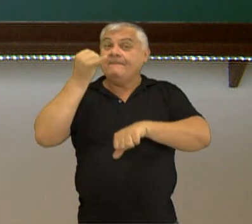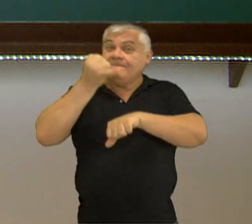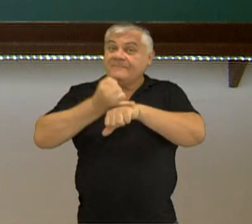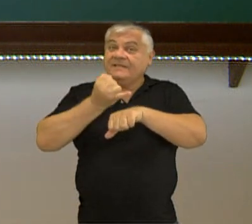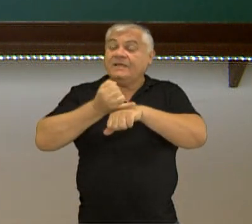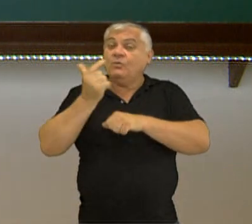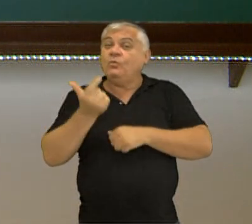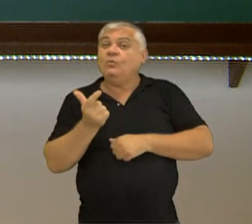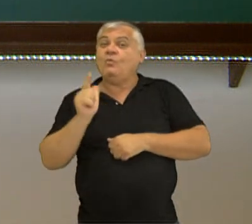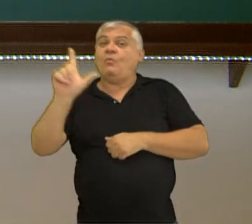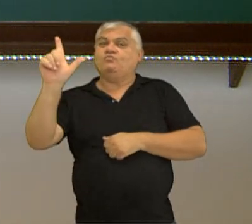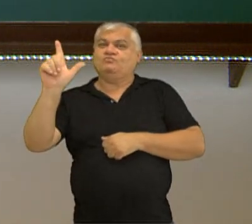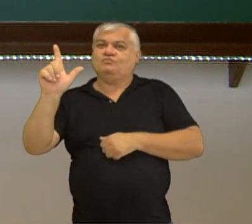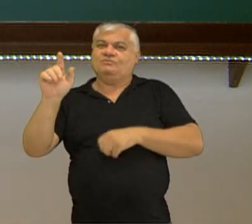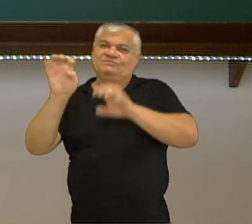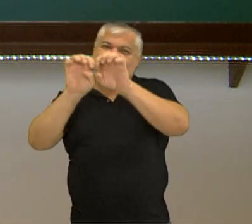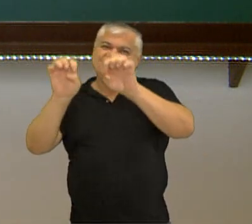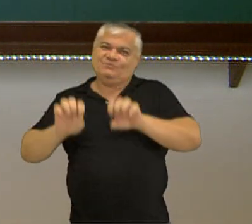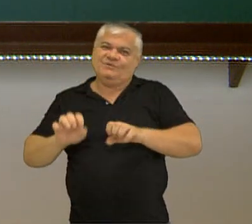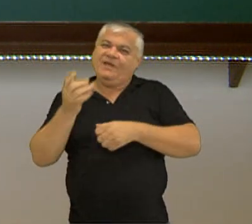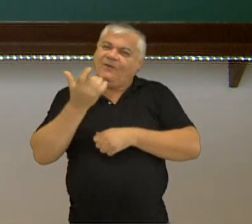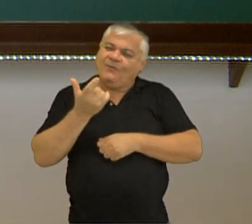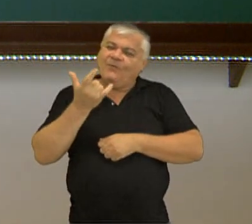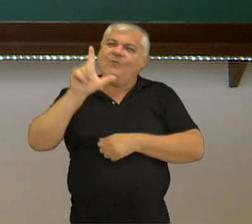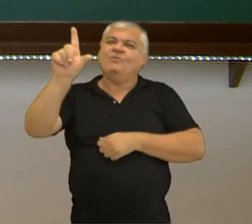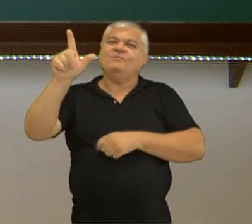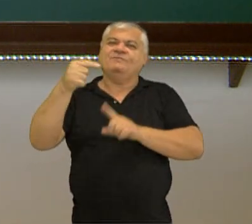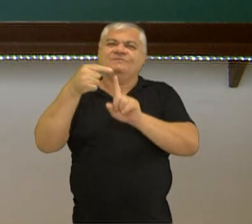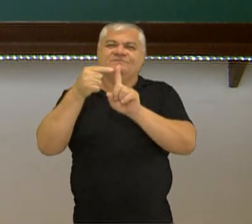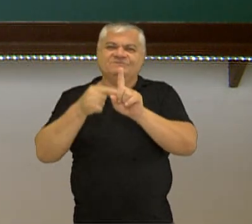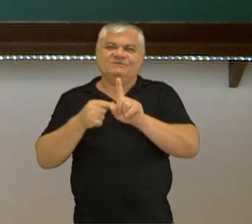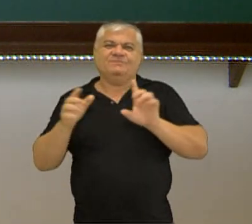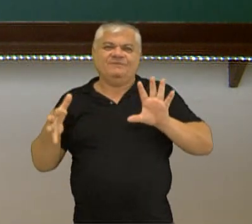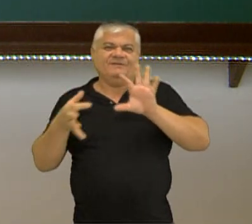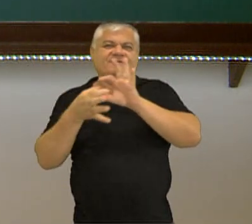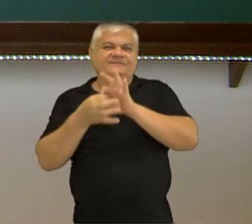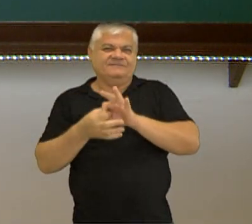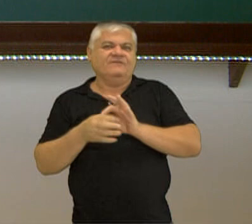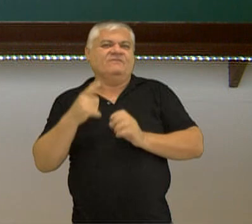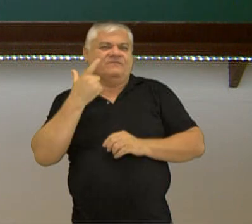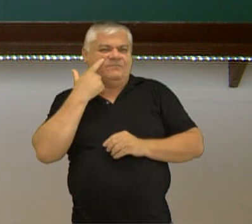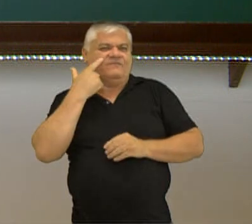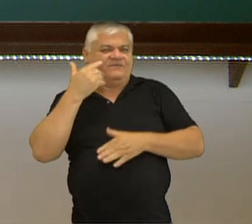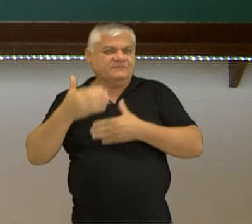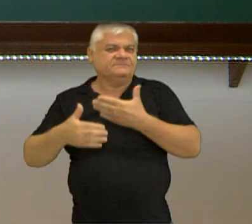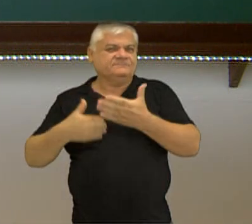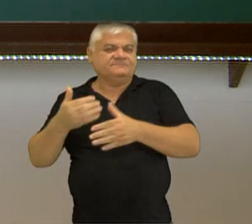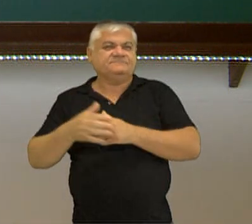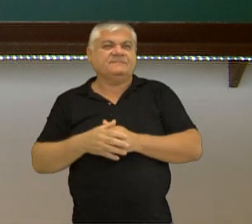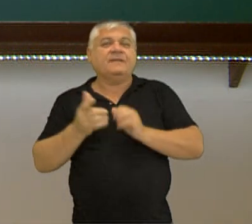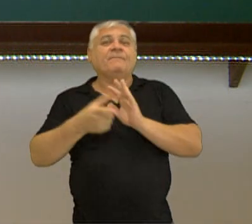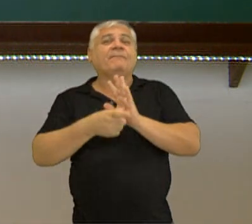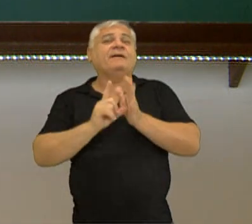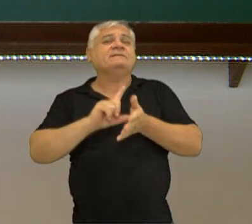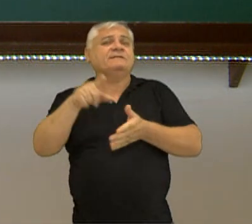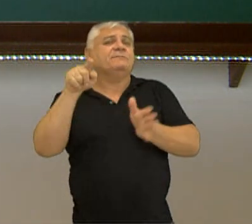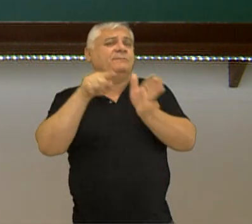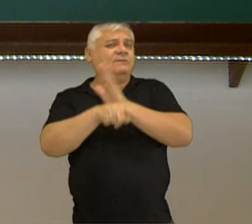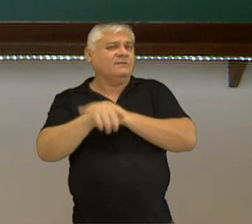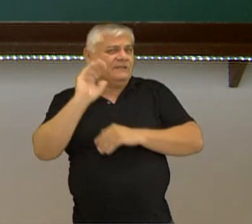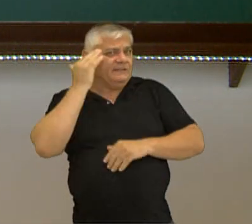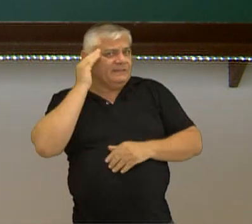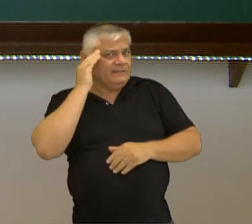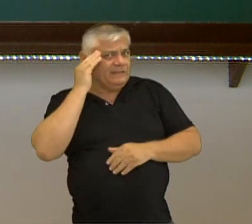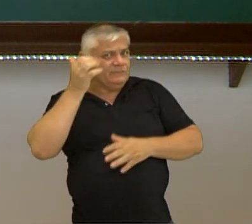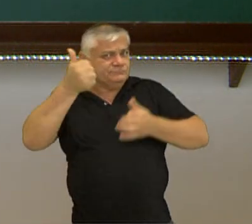por outra estrutura, por outro tipo de ligação, que nós já vamos ver adiante, mas antes eu preciso saber se vocês entenderam o que eu falei